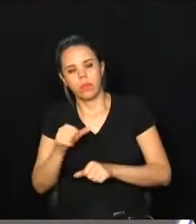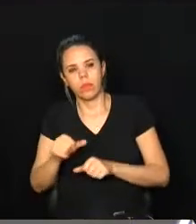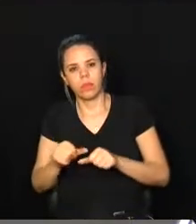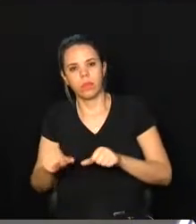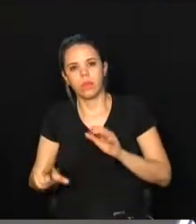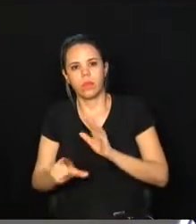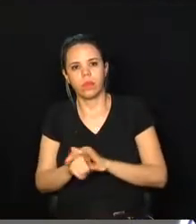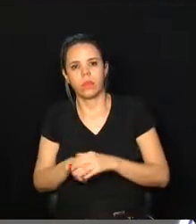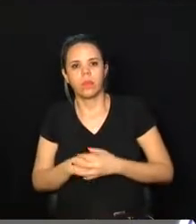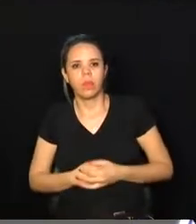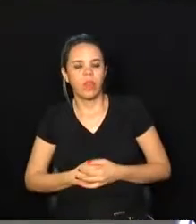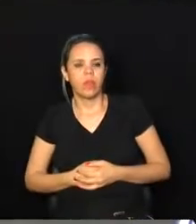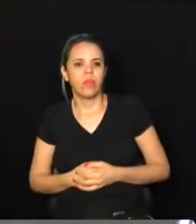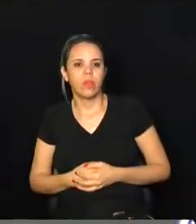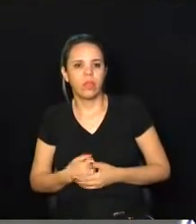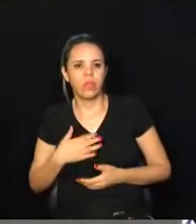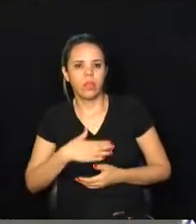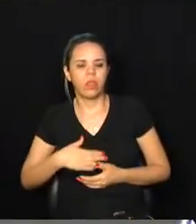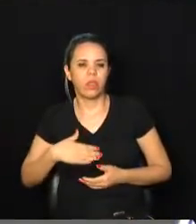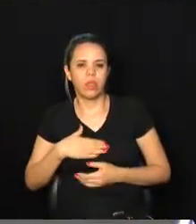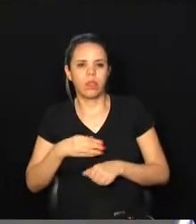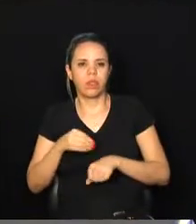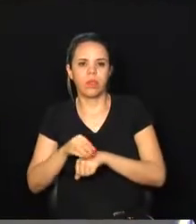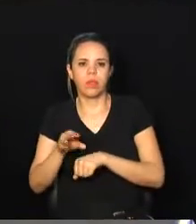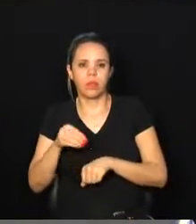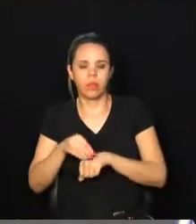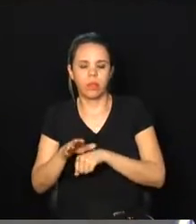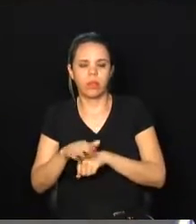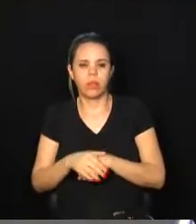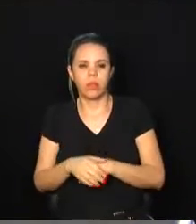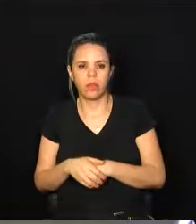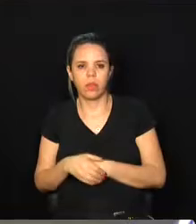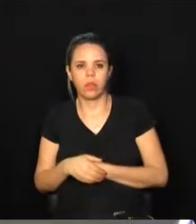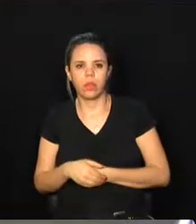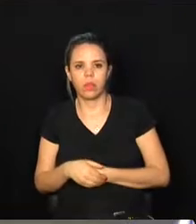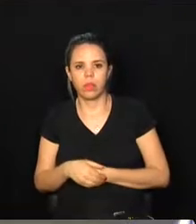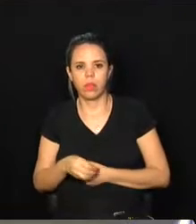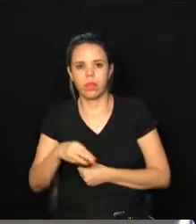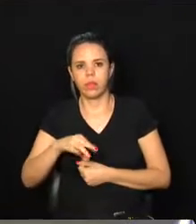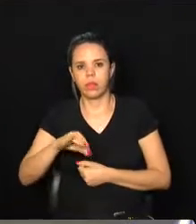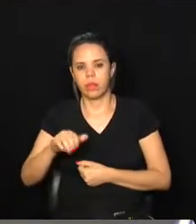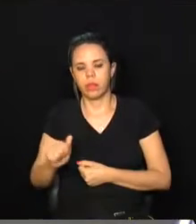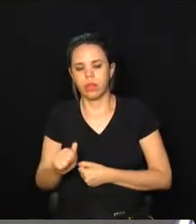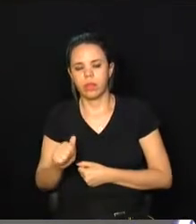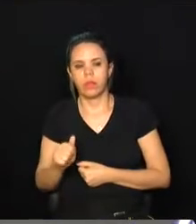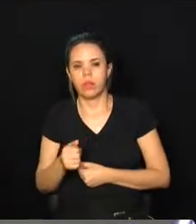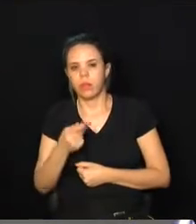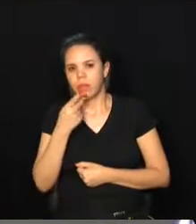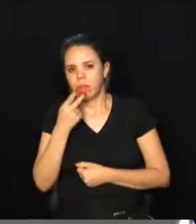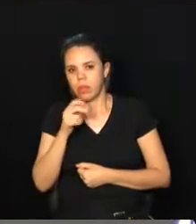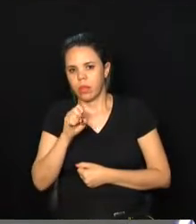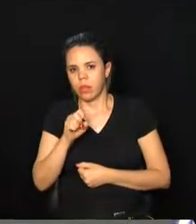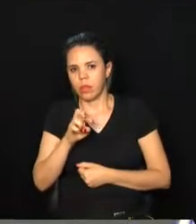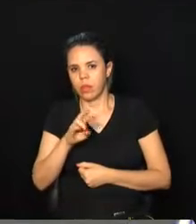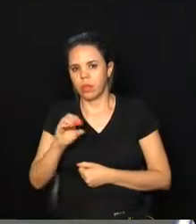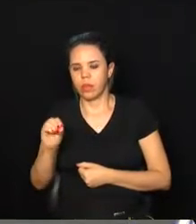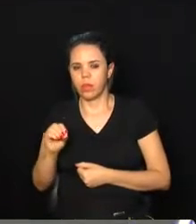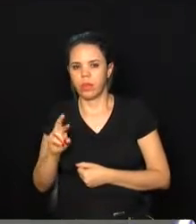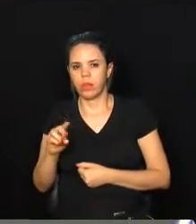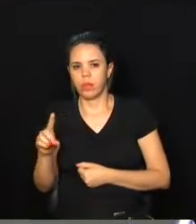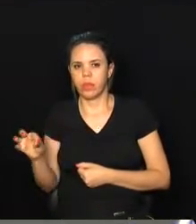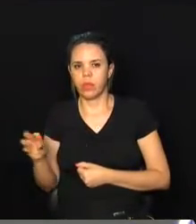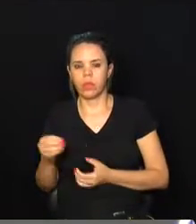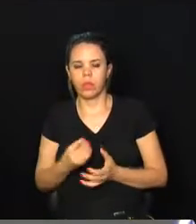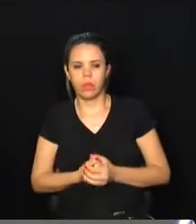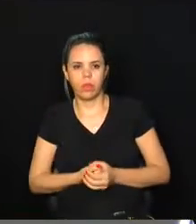do ARI. Eu gostaria de passar aqui na ordem para a Maria Jô, para o Sérgio Regueto, para o